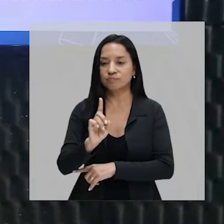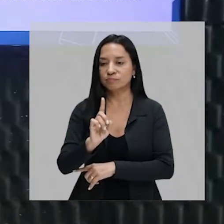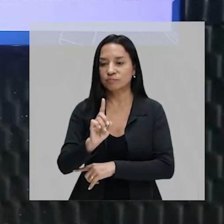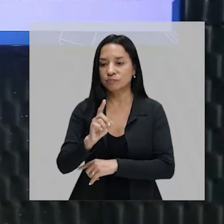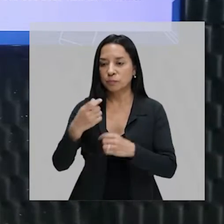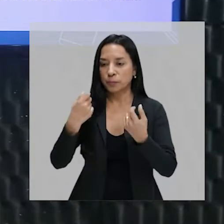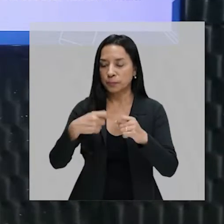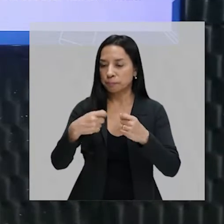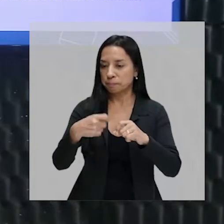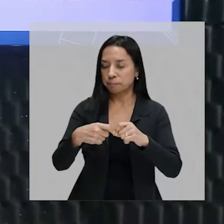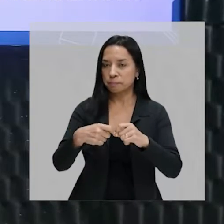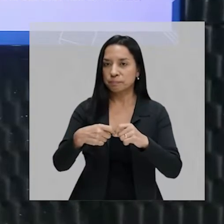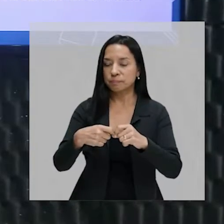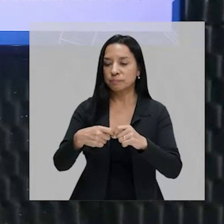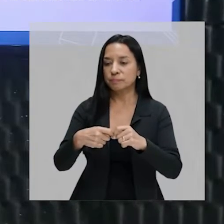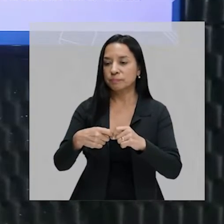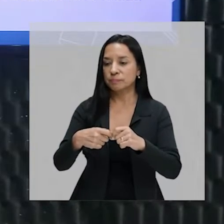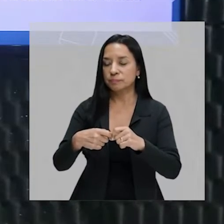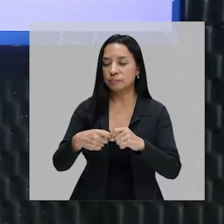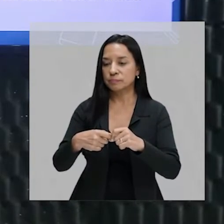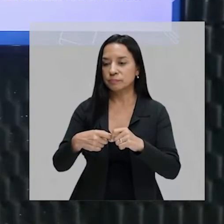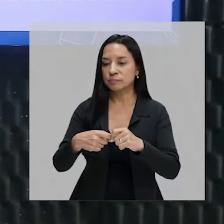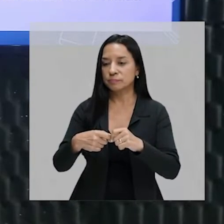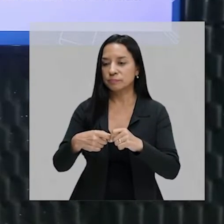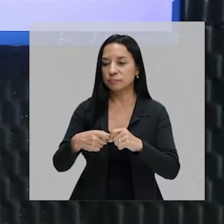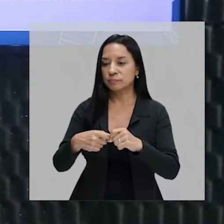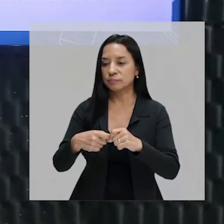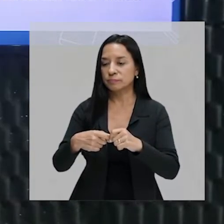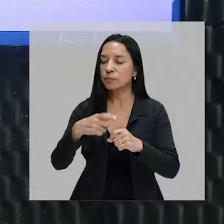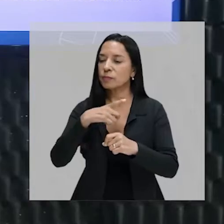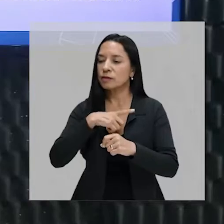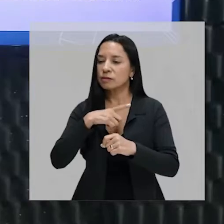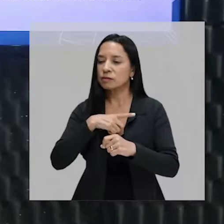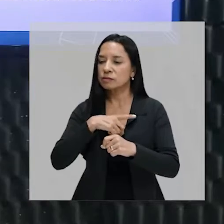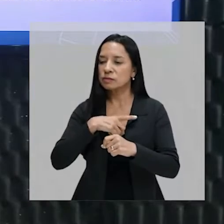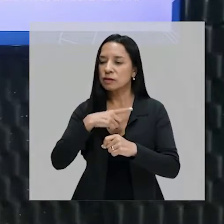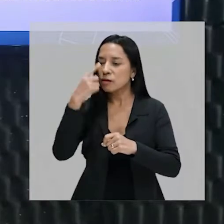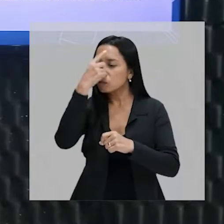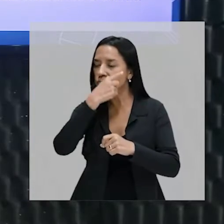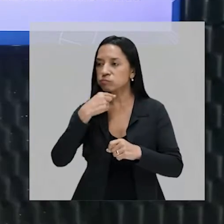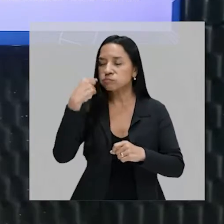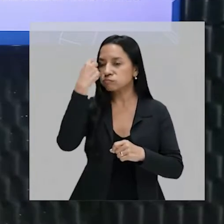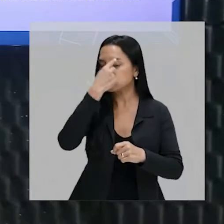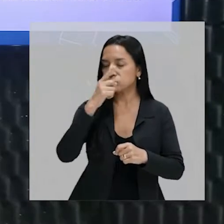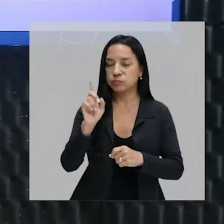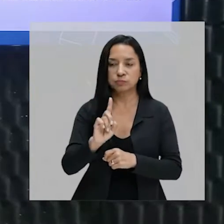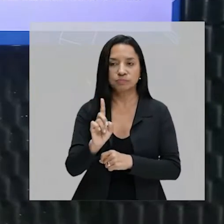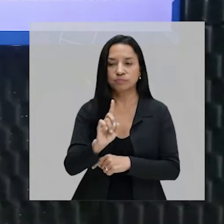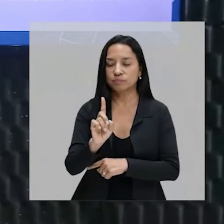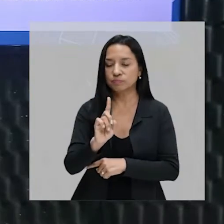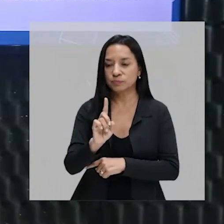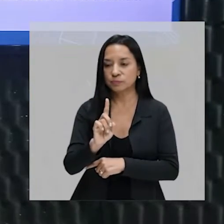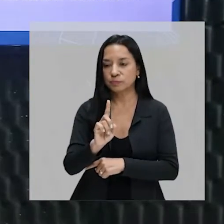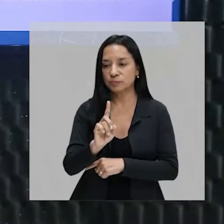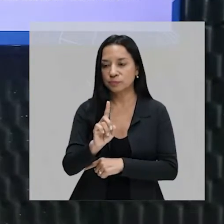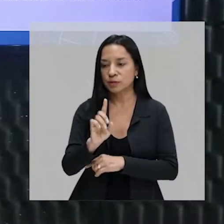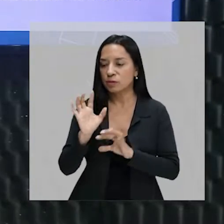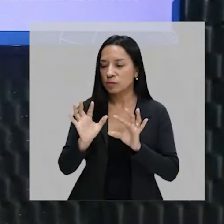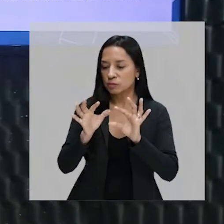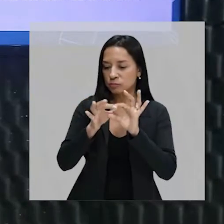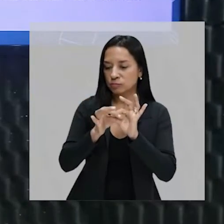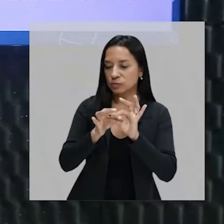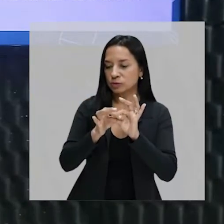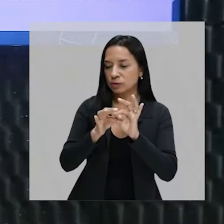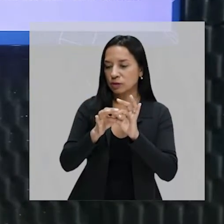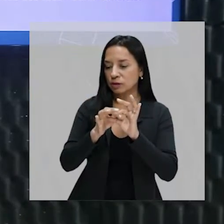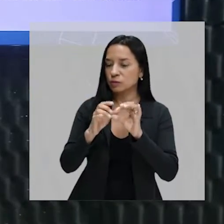nessa Sinceramente se ter aparência sem desnecessariamente não está ligado